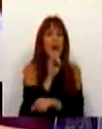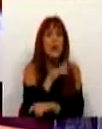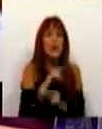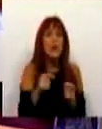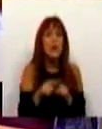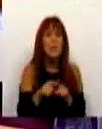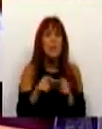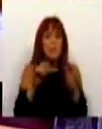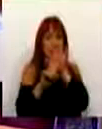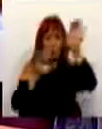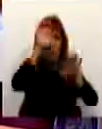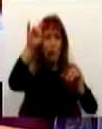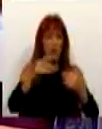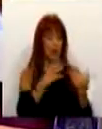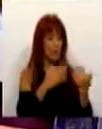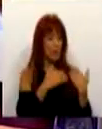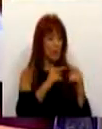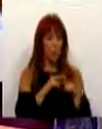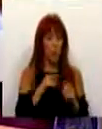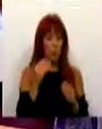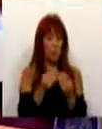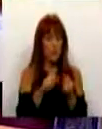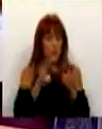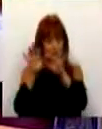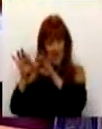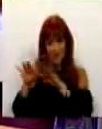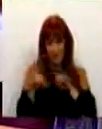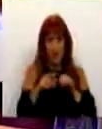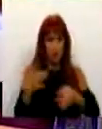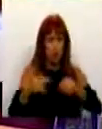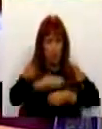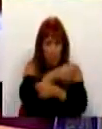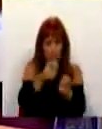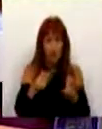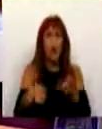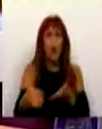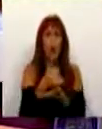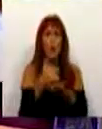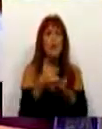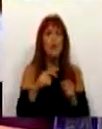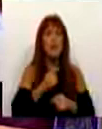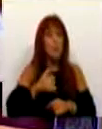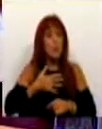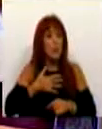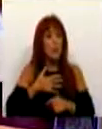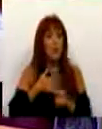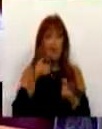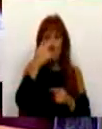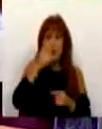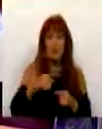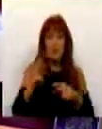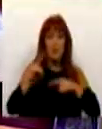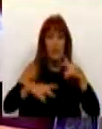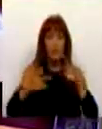uma descentralização responsável, com caráter universal, com uma justa repartição de recursos patrimoniais, humanos e